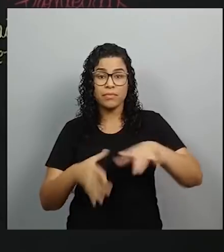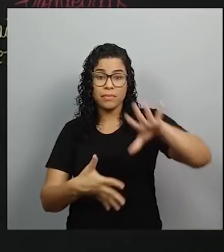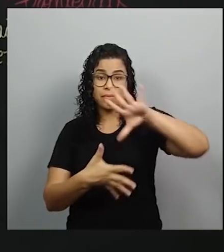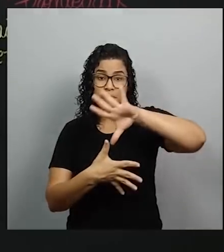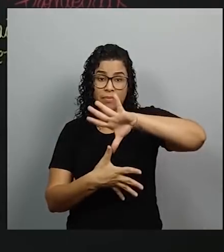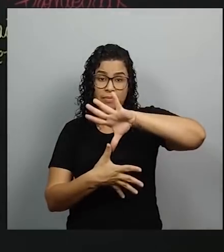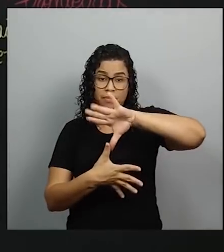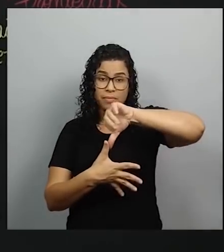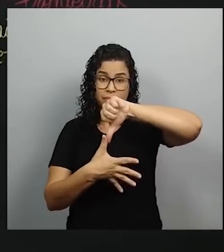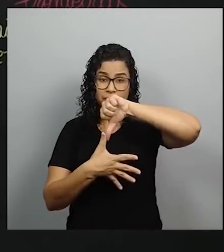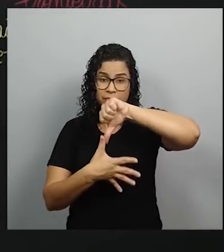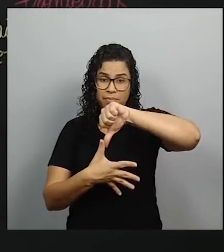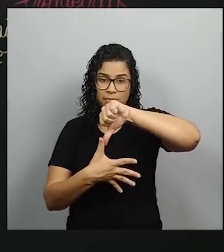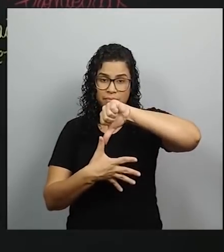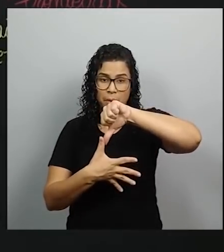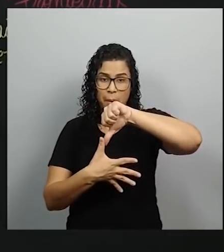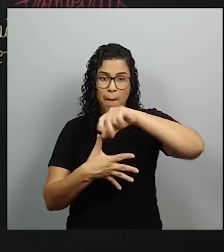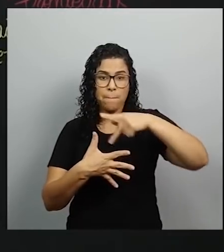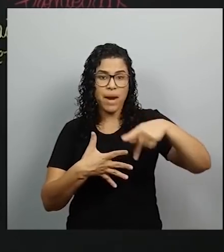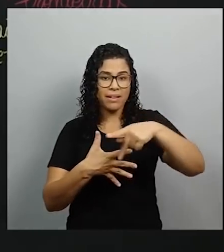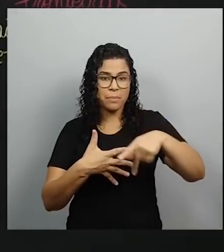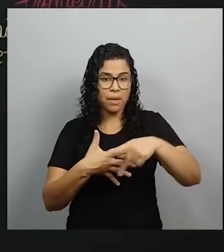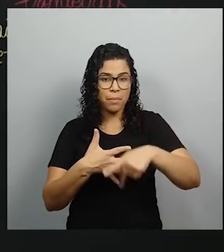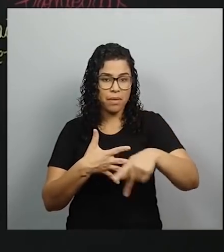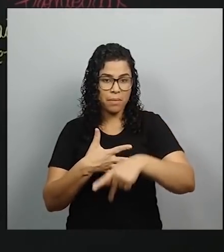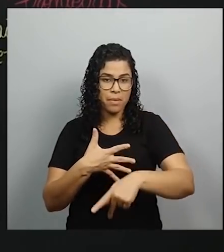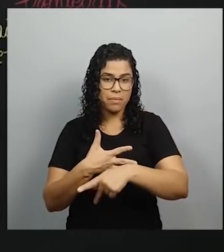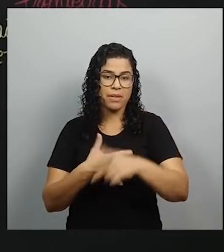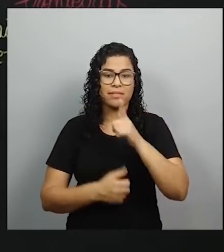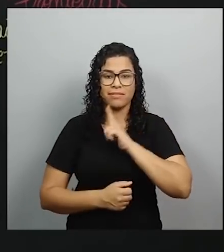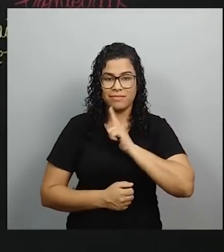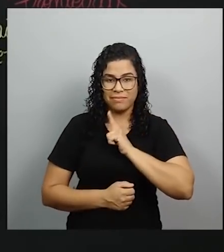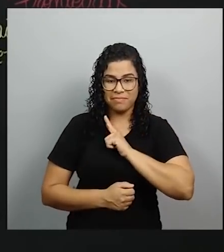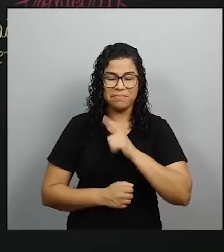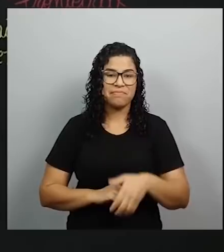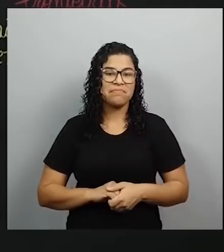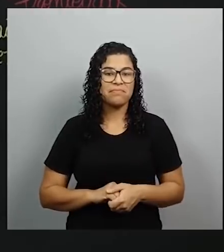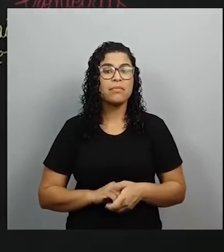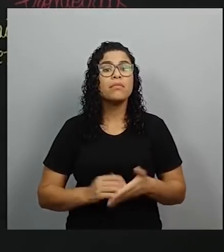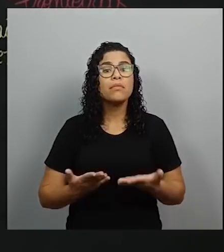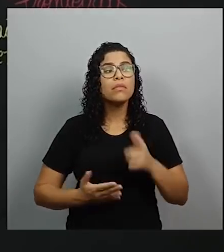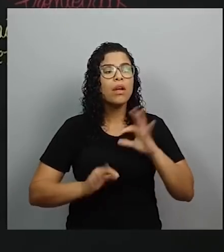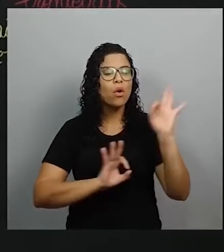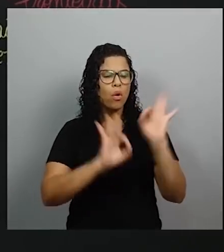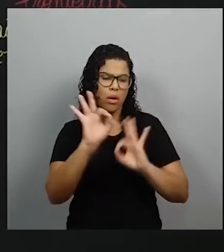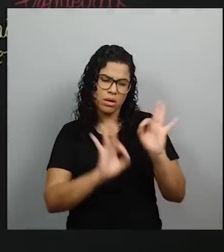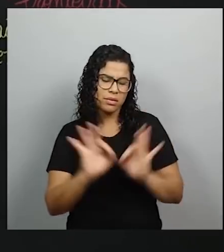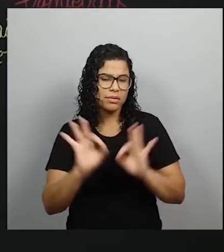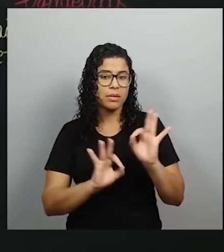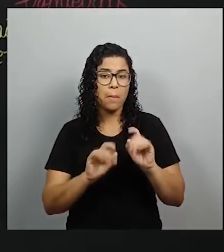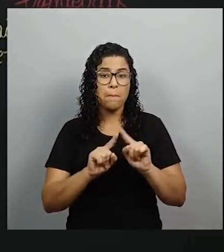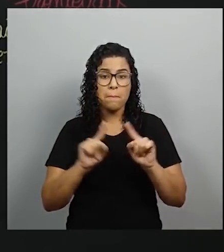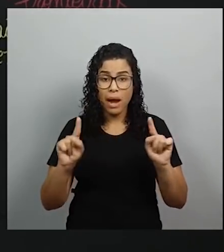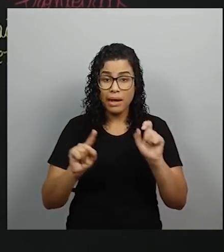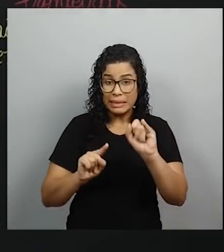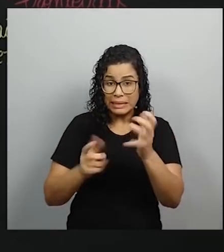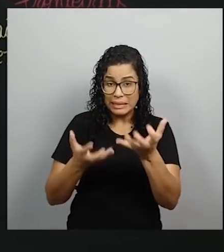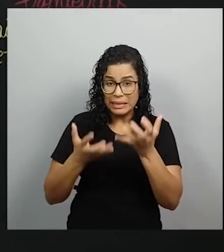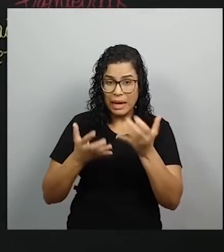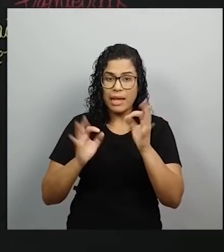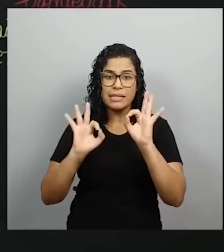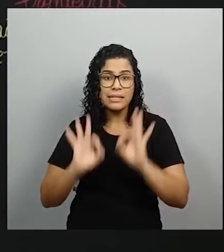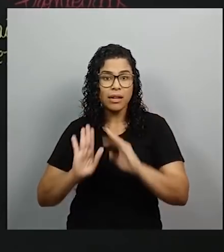Claro, vamos levar em consideração que aqui nós temos uma organização mais estilizada. Se você quer ver a escala